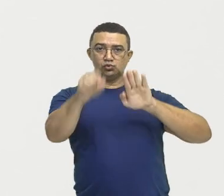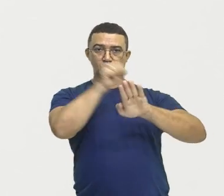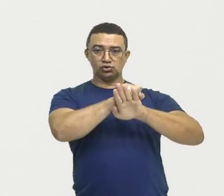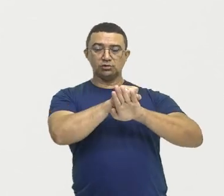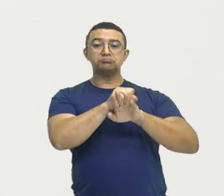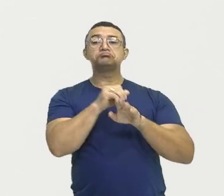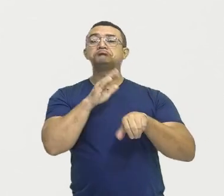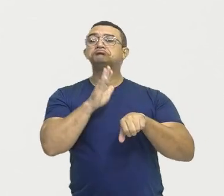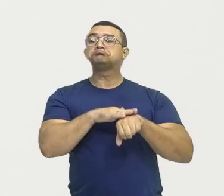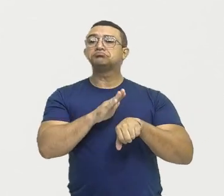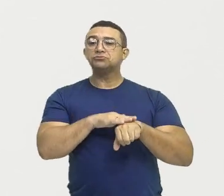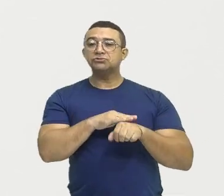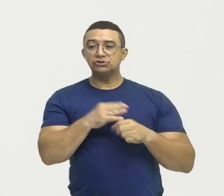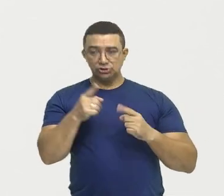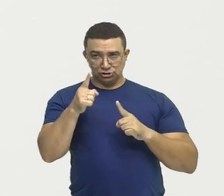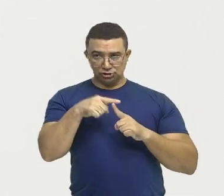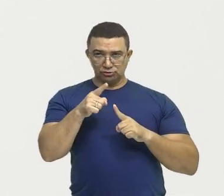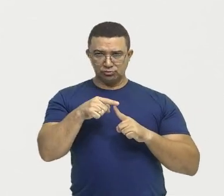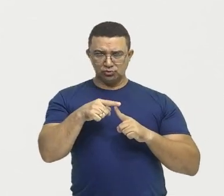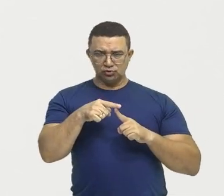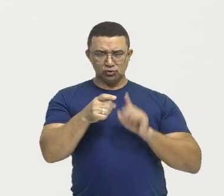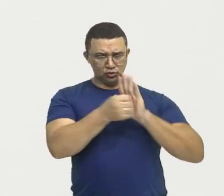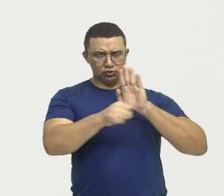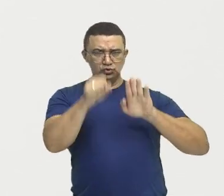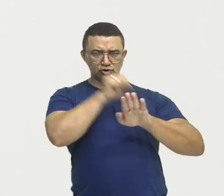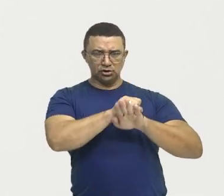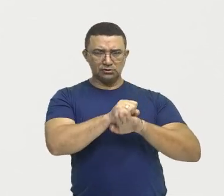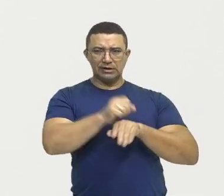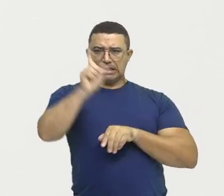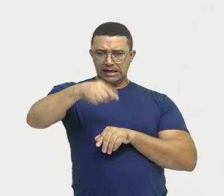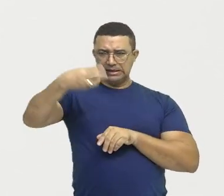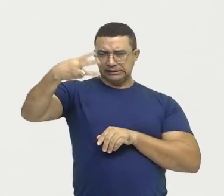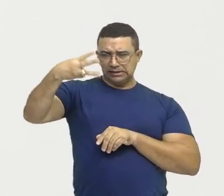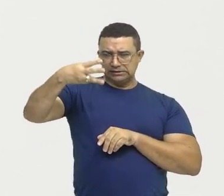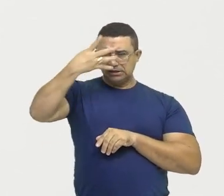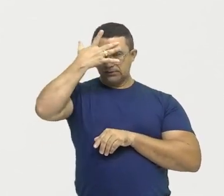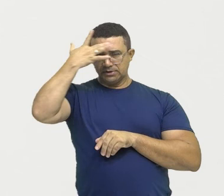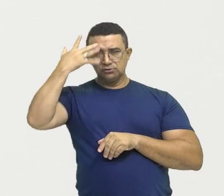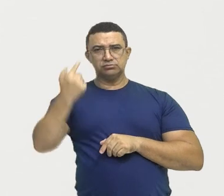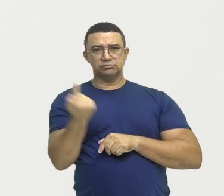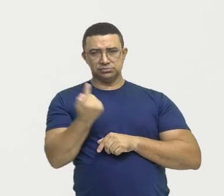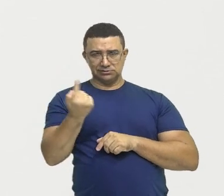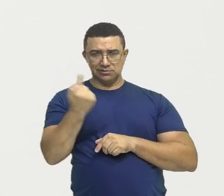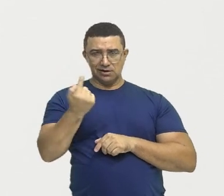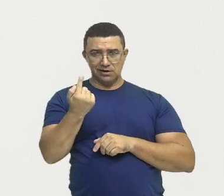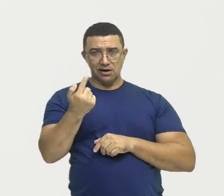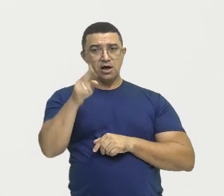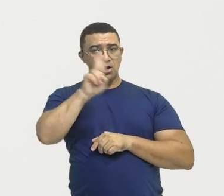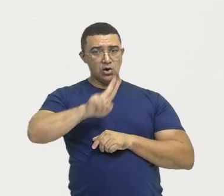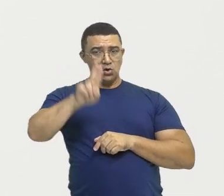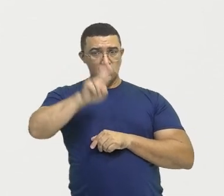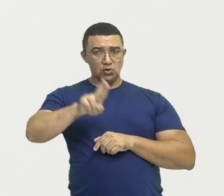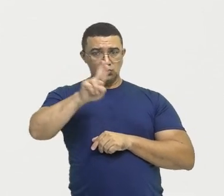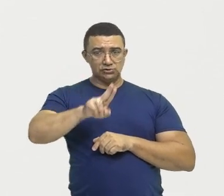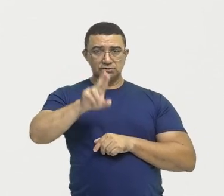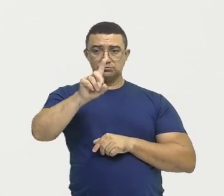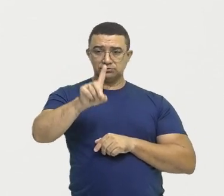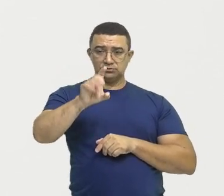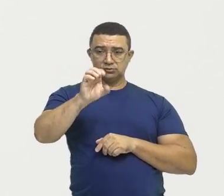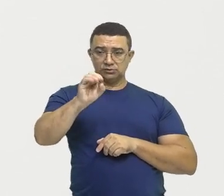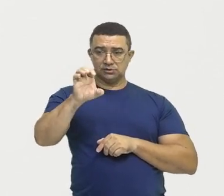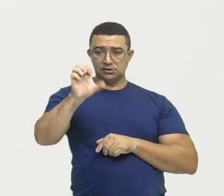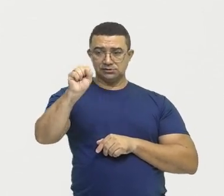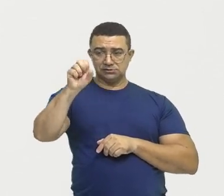tipo de sujeito é? É terceira pessoa do singular? Se for terceira pessoa do singular, vocês deveriam utilizar o doesn't